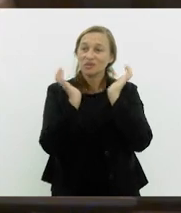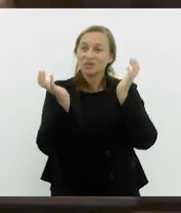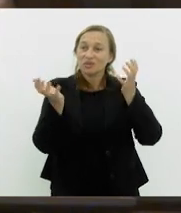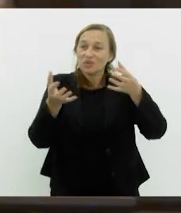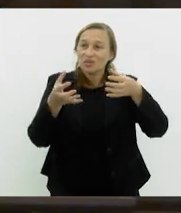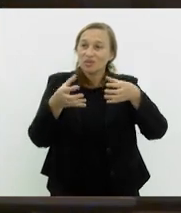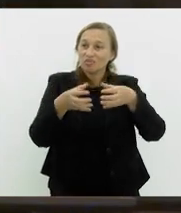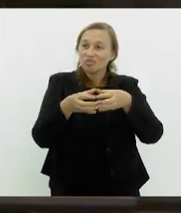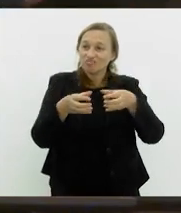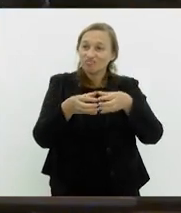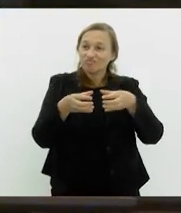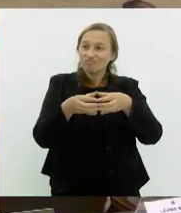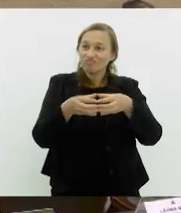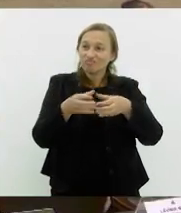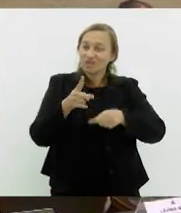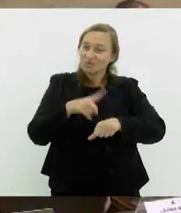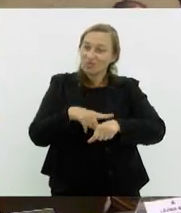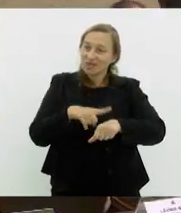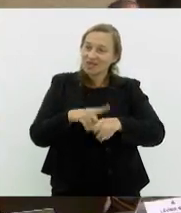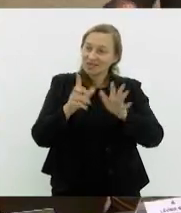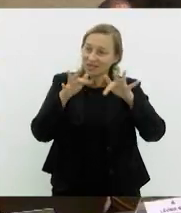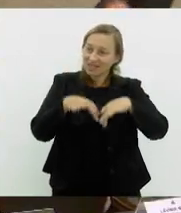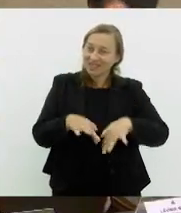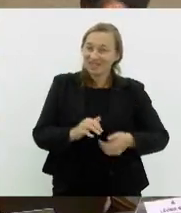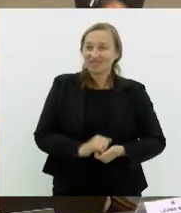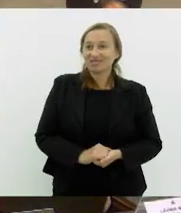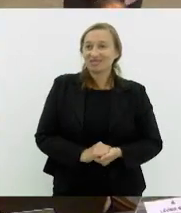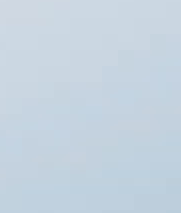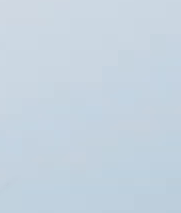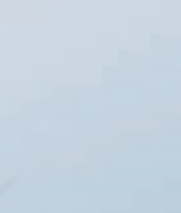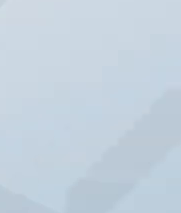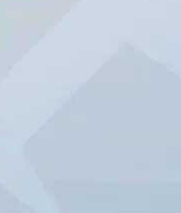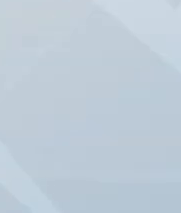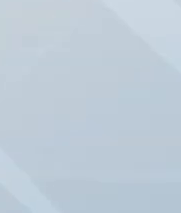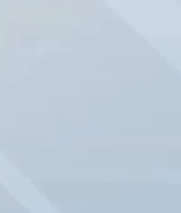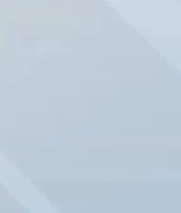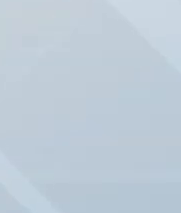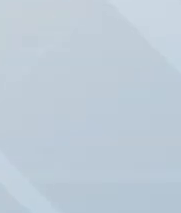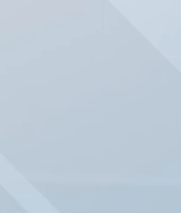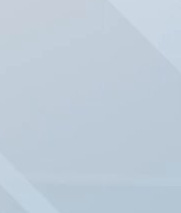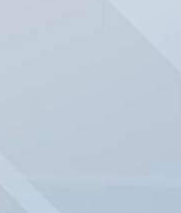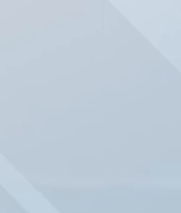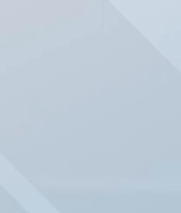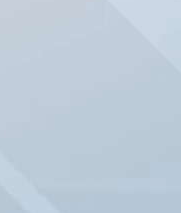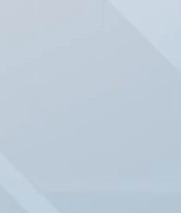está encerrado.